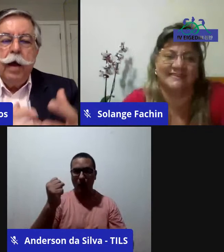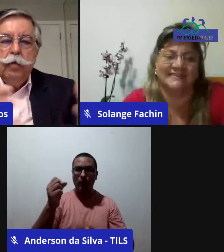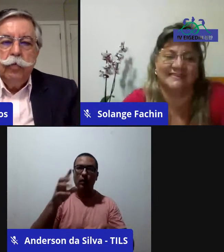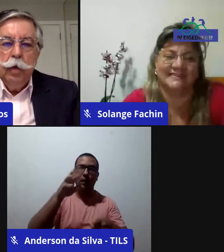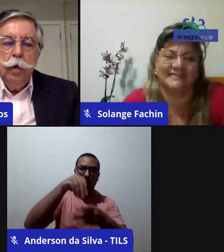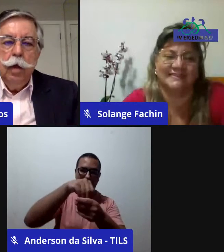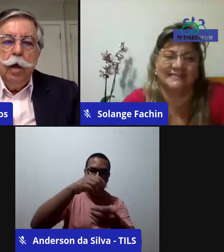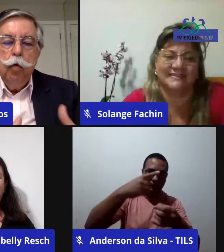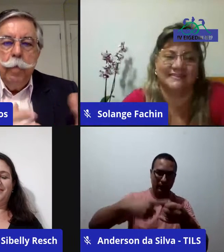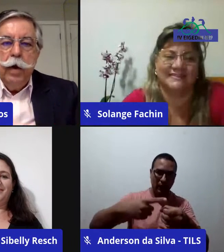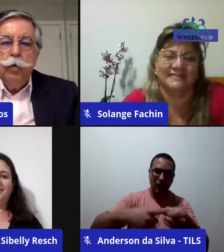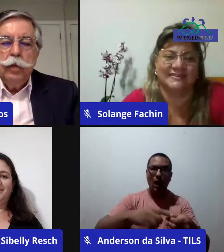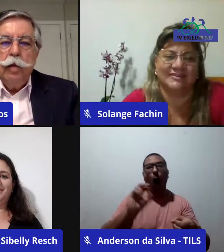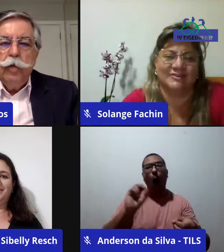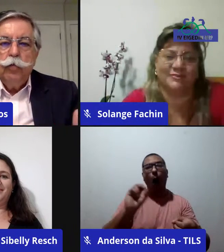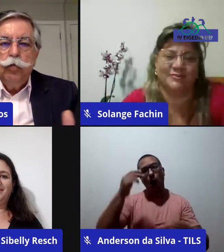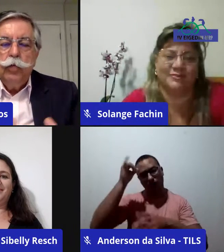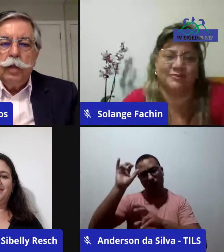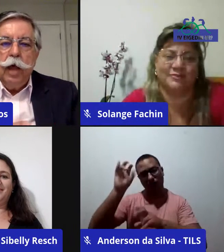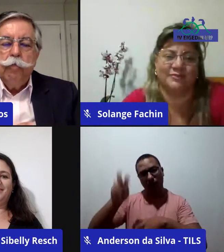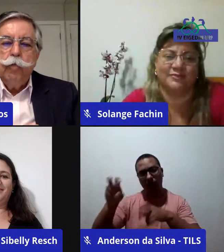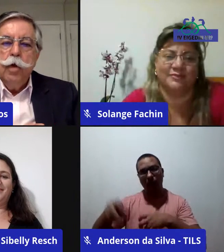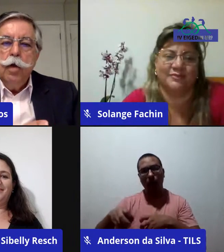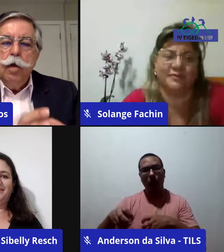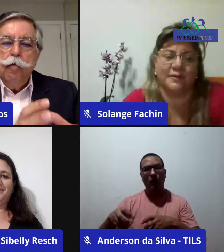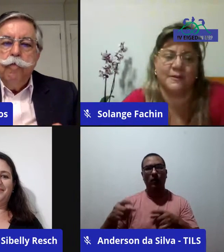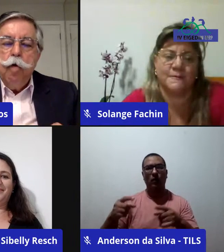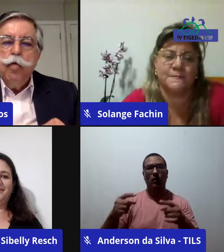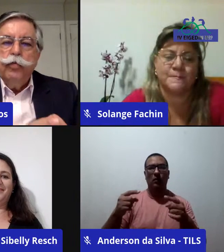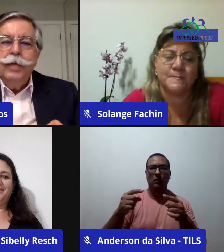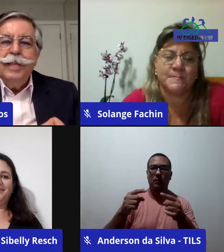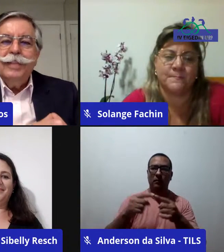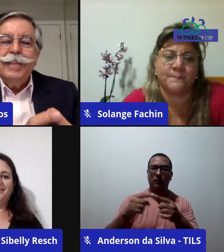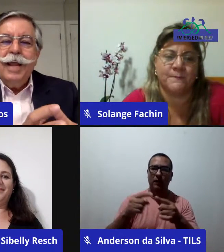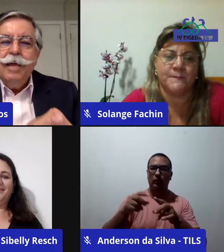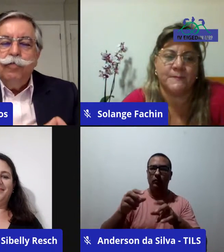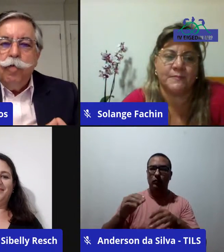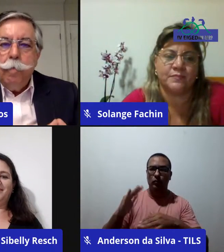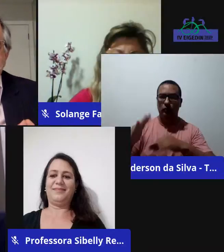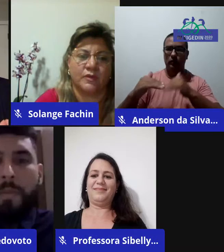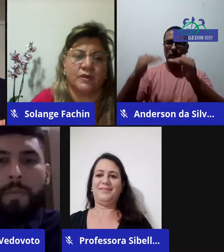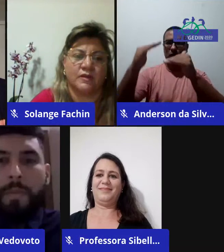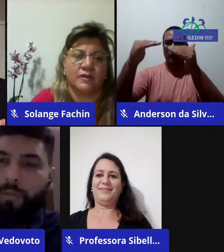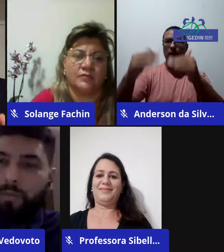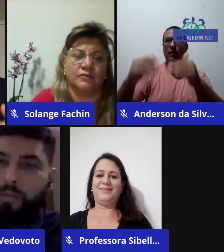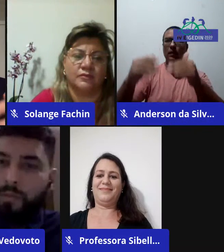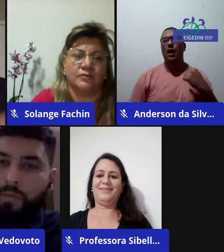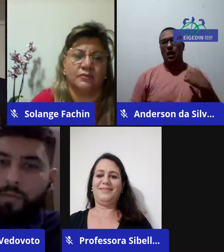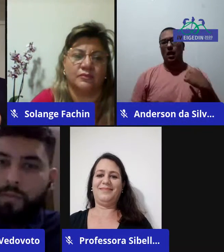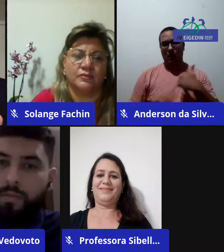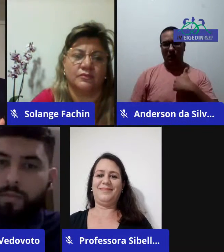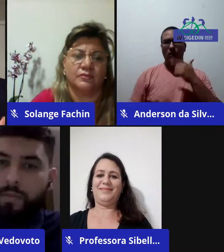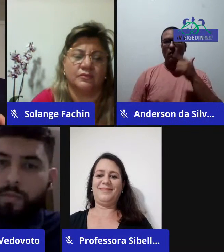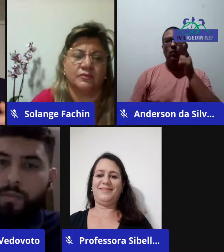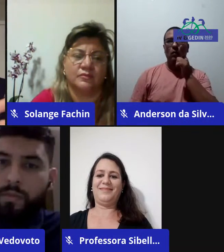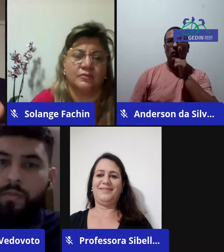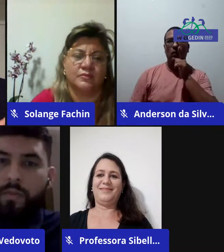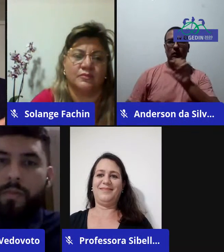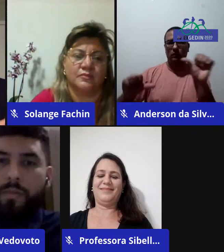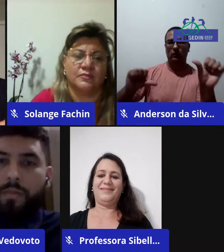campo mais humano, inteligente e sustentável, eu vou conseguir transformar aquela